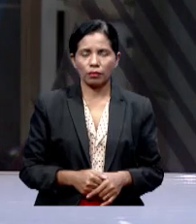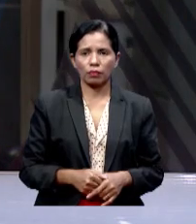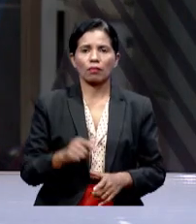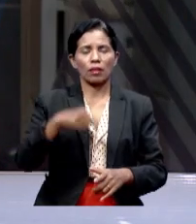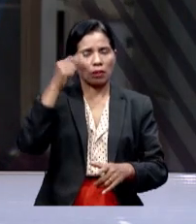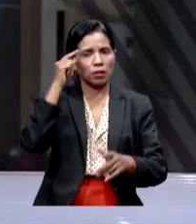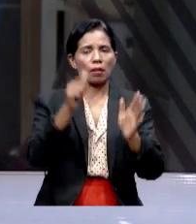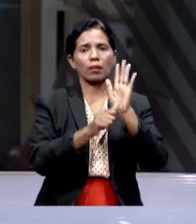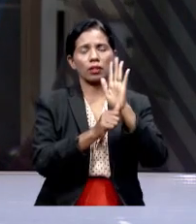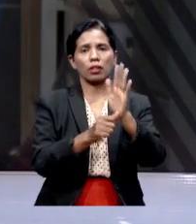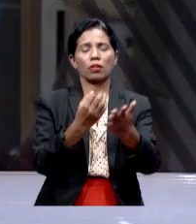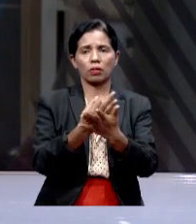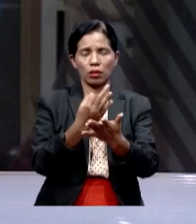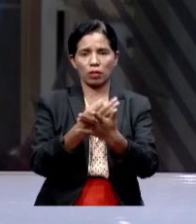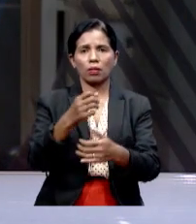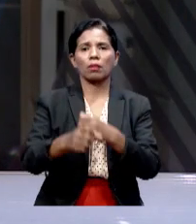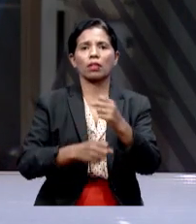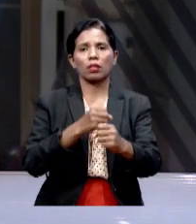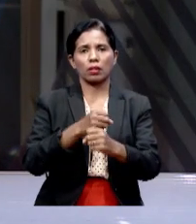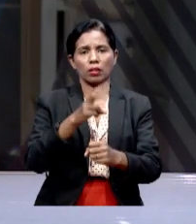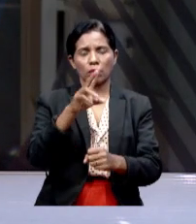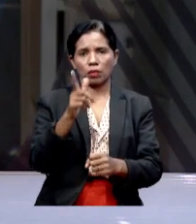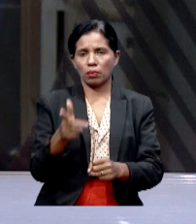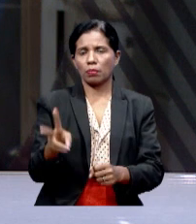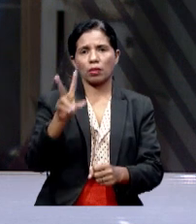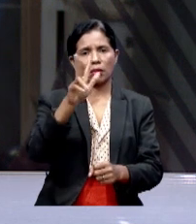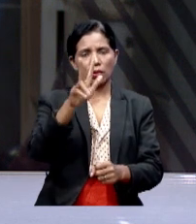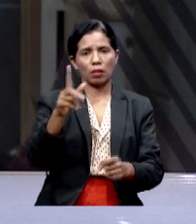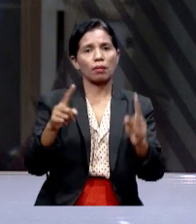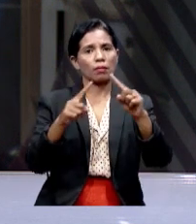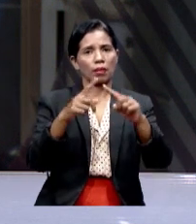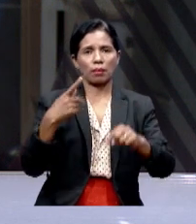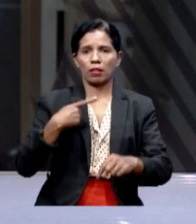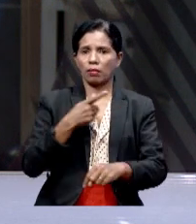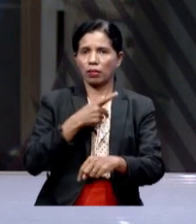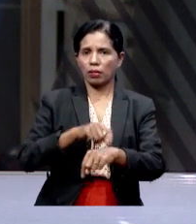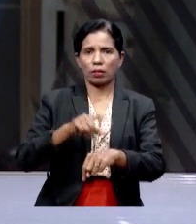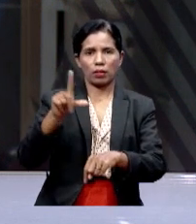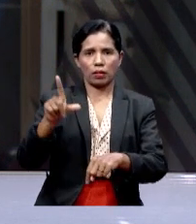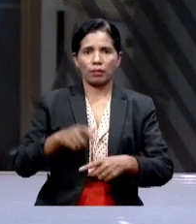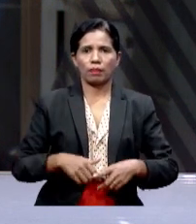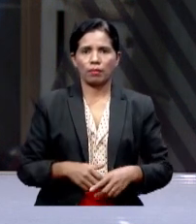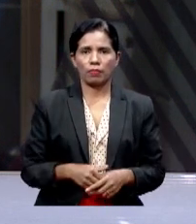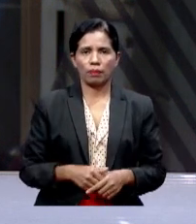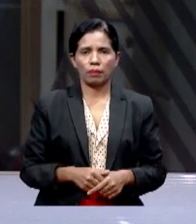Guvernul a prezentat orsamentul rectificativ din îngrijorarea anul lor esintolu pe Parlamentul Național.